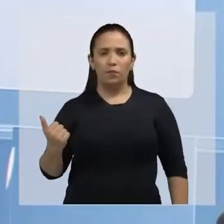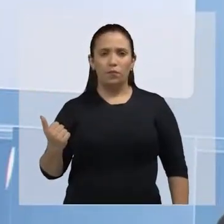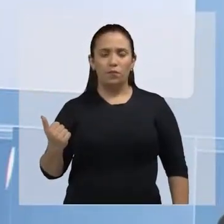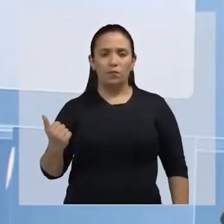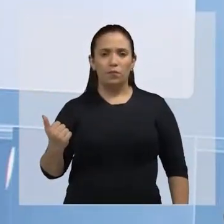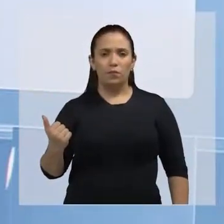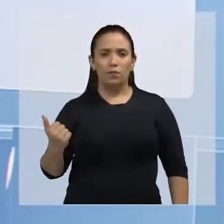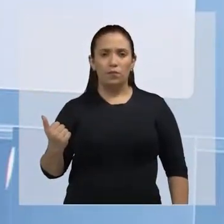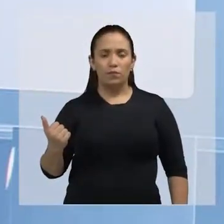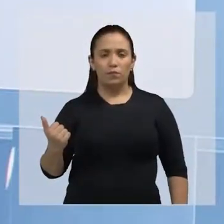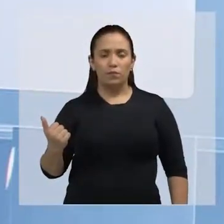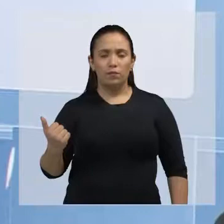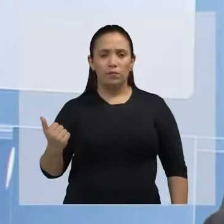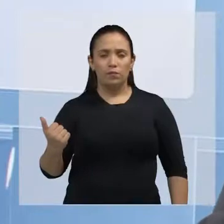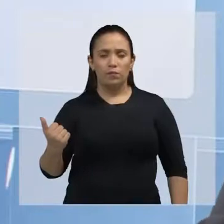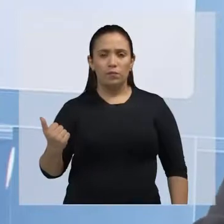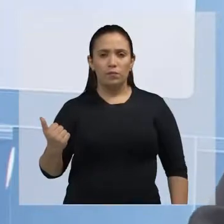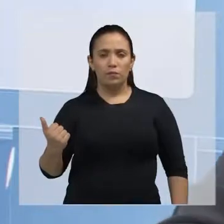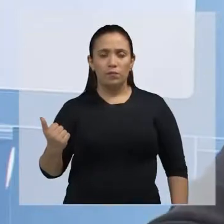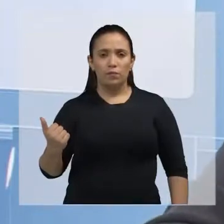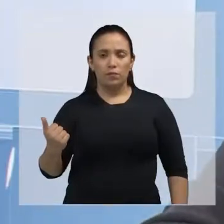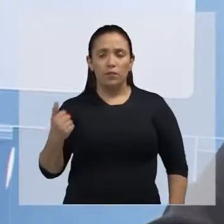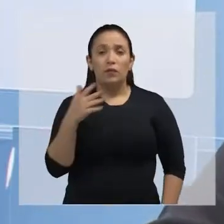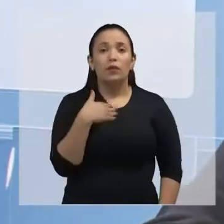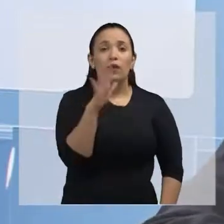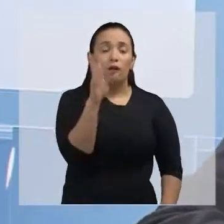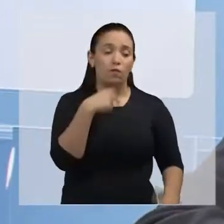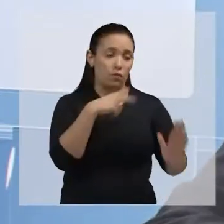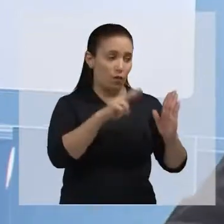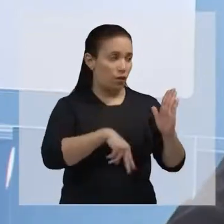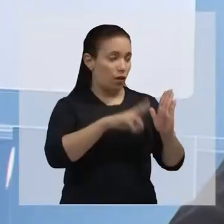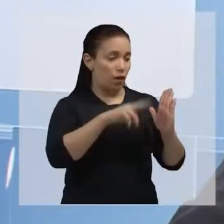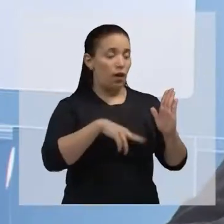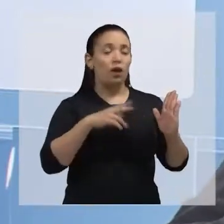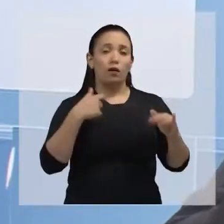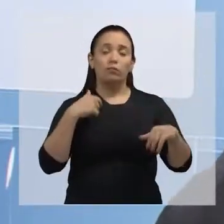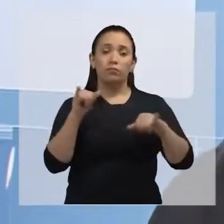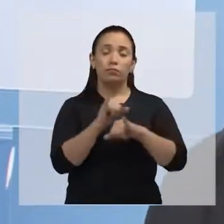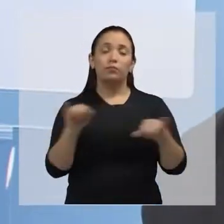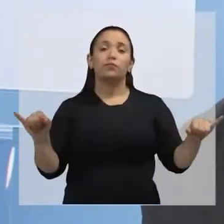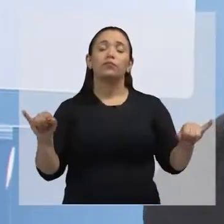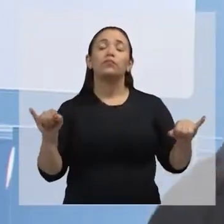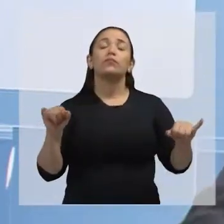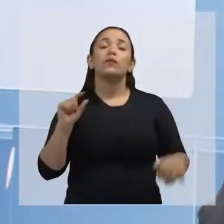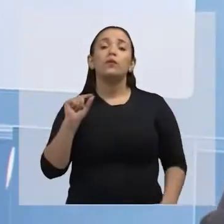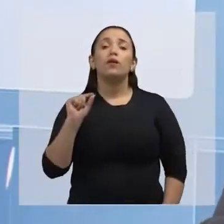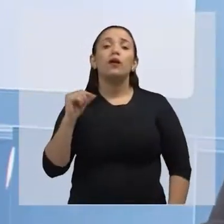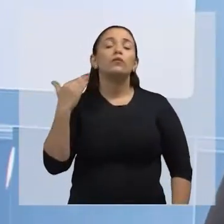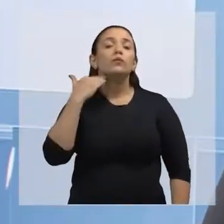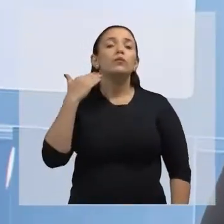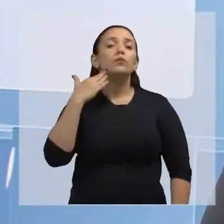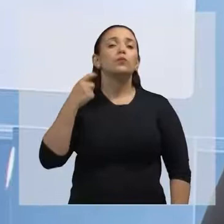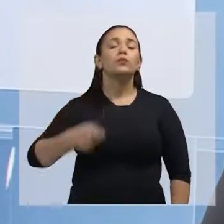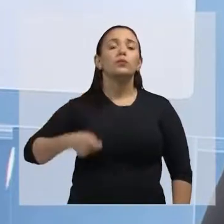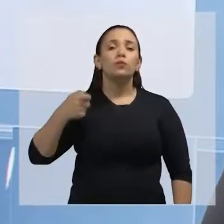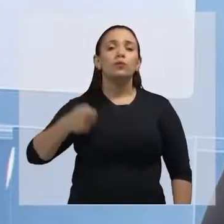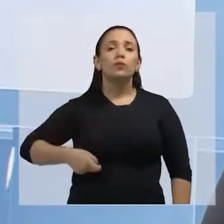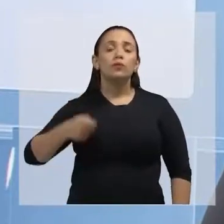que ele deu. Os dois tweets. Eu vou dizer por que é que ele deu. Já eu leio o que ele disse. Agora eu vou dizer por que é que ele deu. Por que é que o juiz